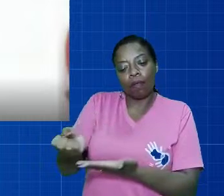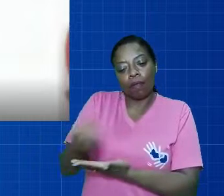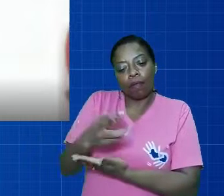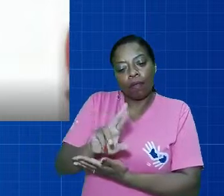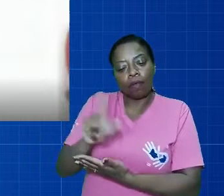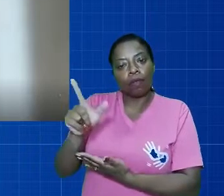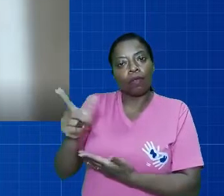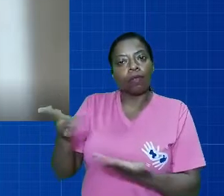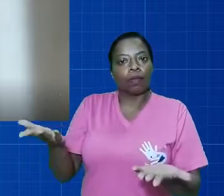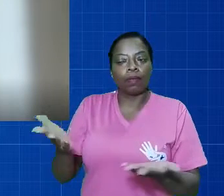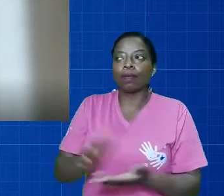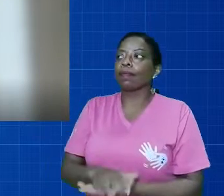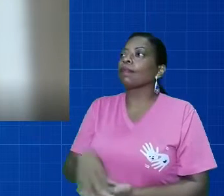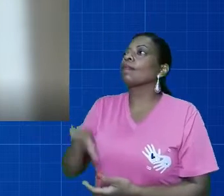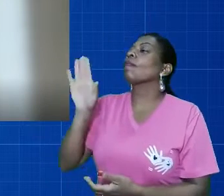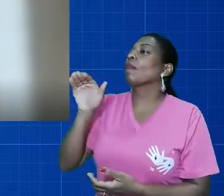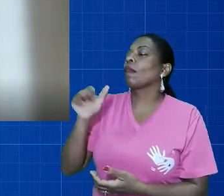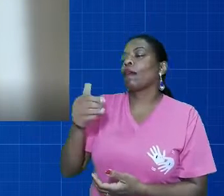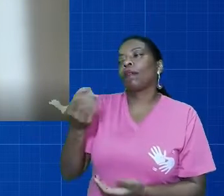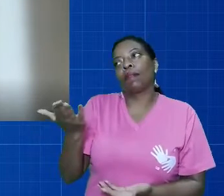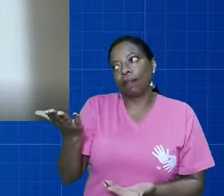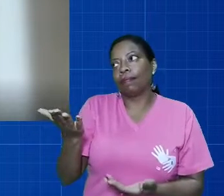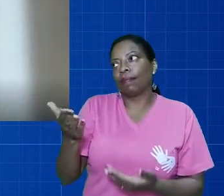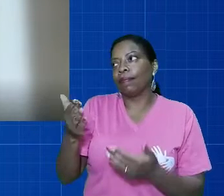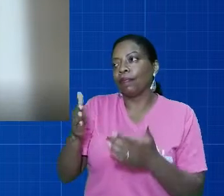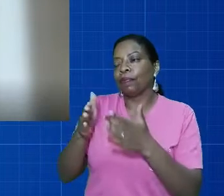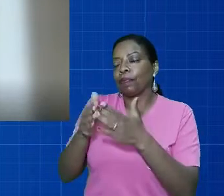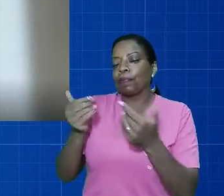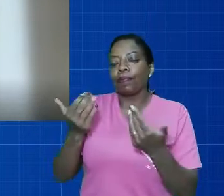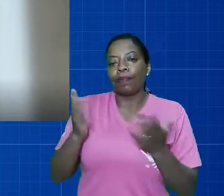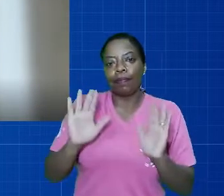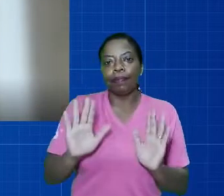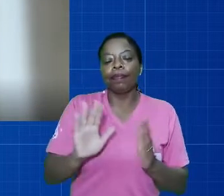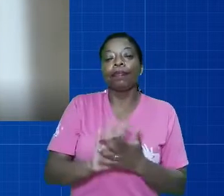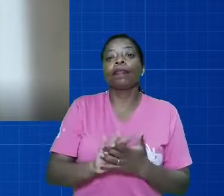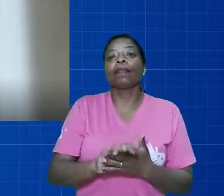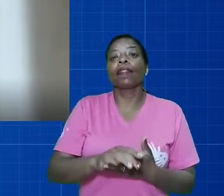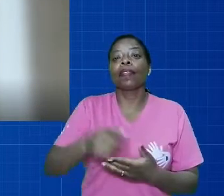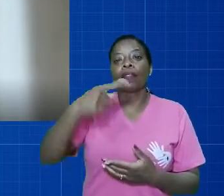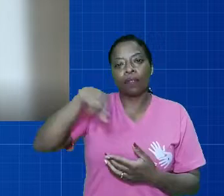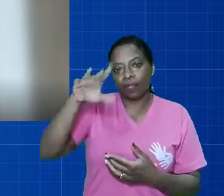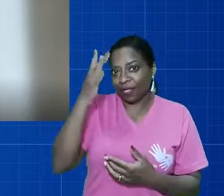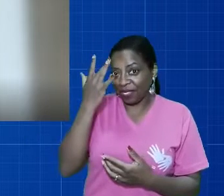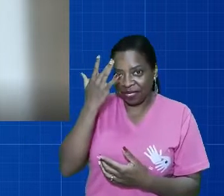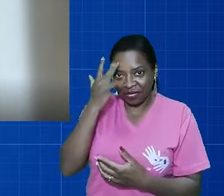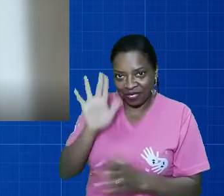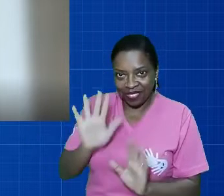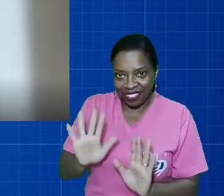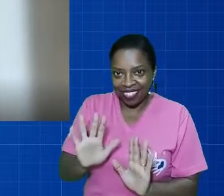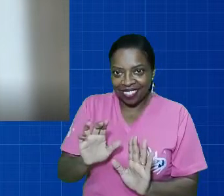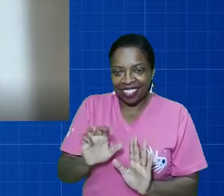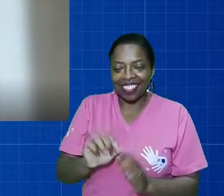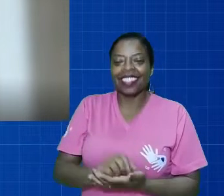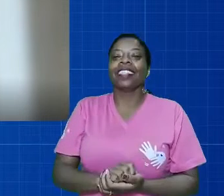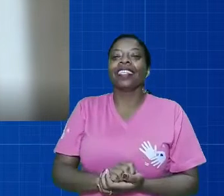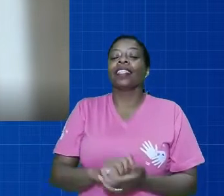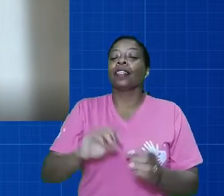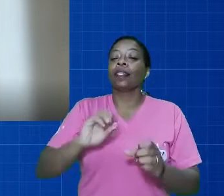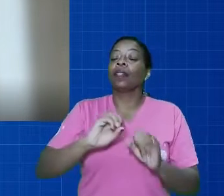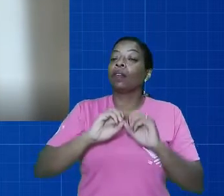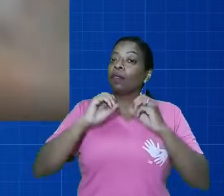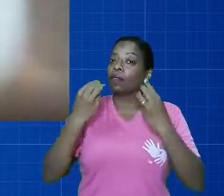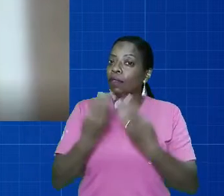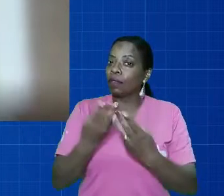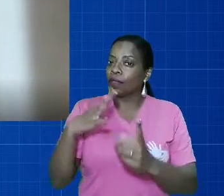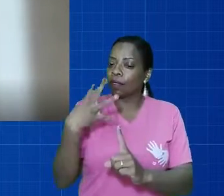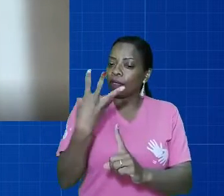oficina. Se me permite, Rossana, então, para quem não sabe ainda, né, a Oficina de